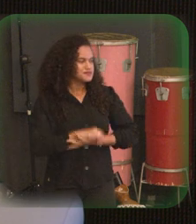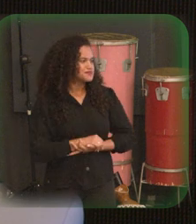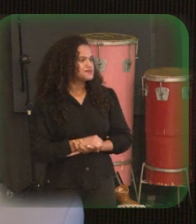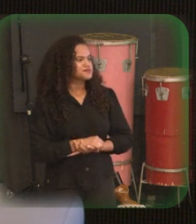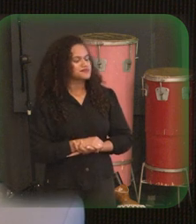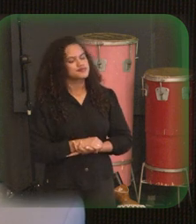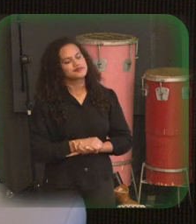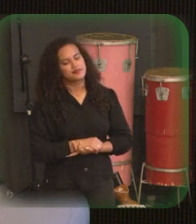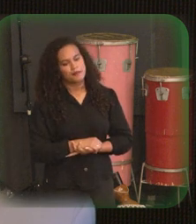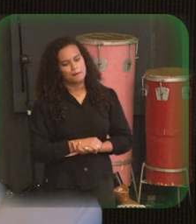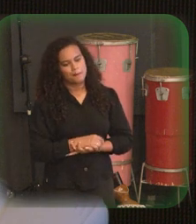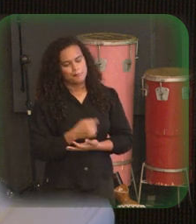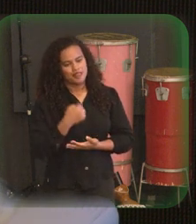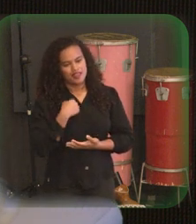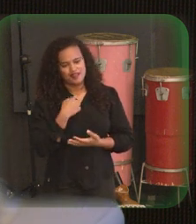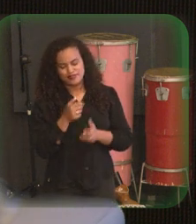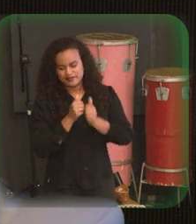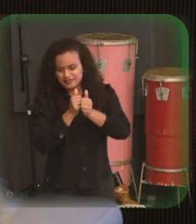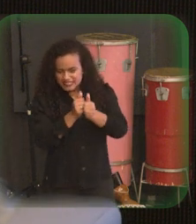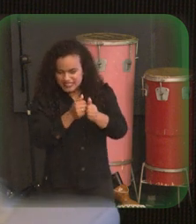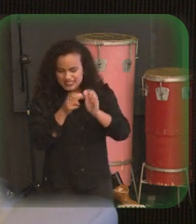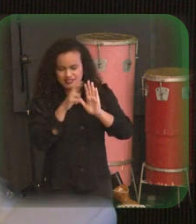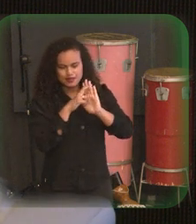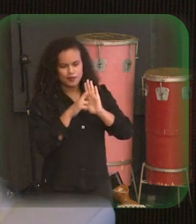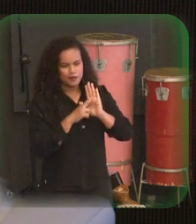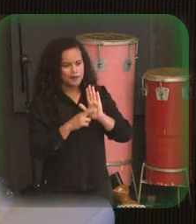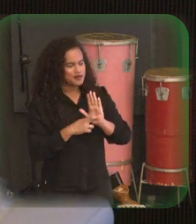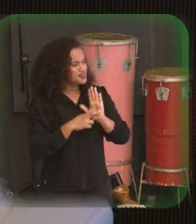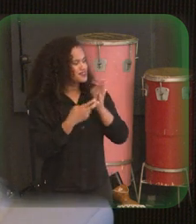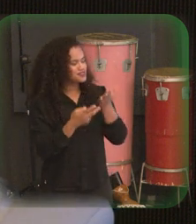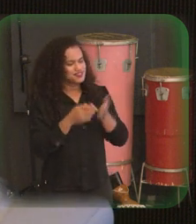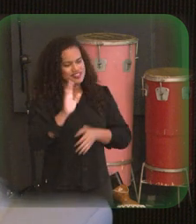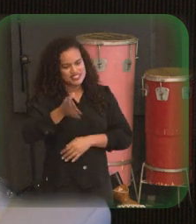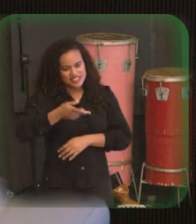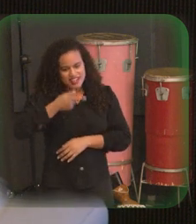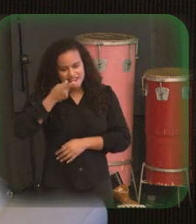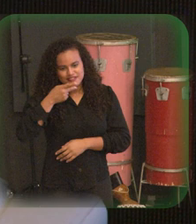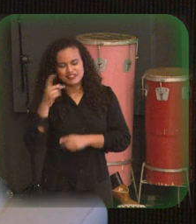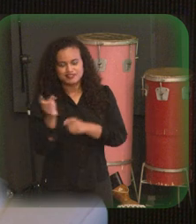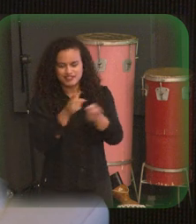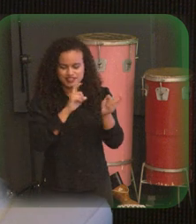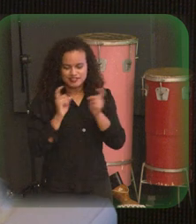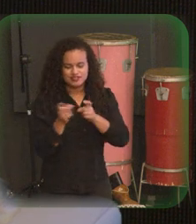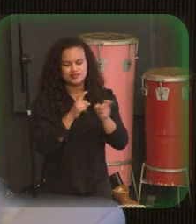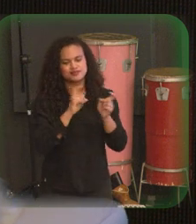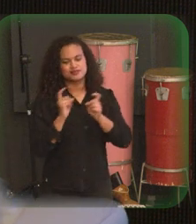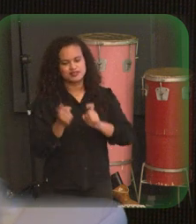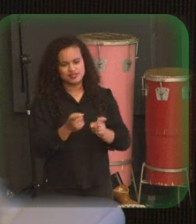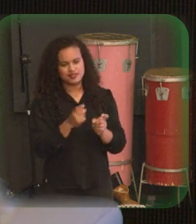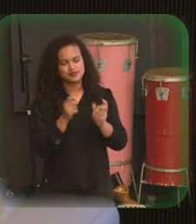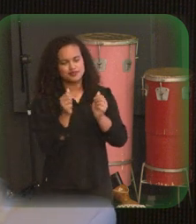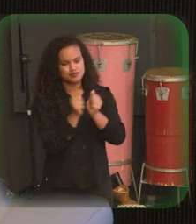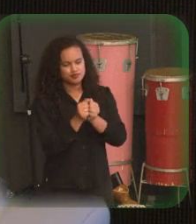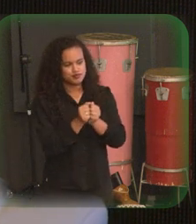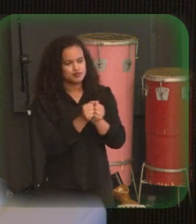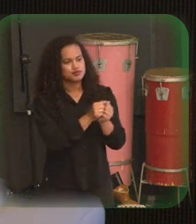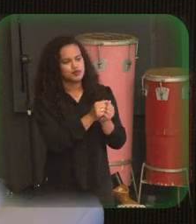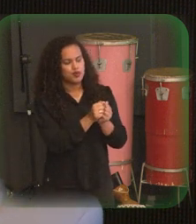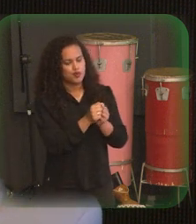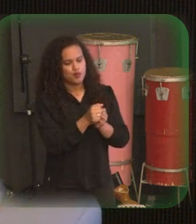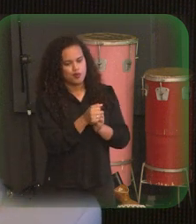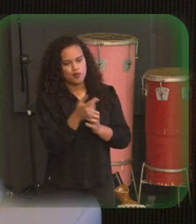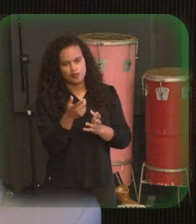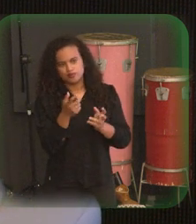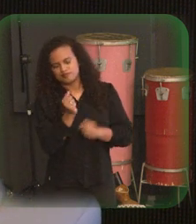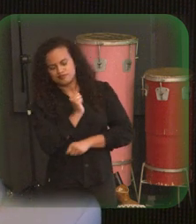Eu vou quebrar um pouquinho do protocolo, como assim já foi discutido anteriormente, né, junto com o